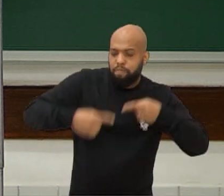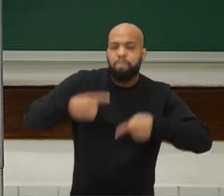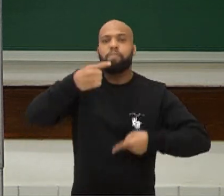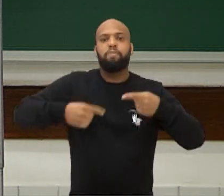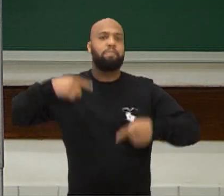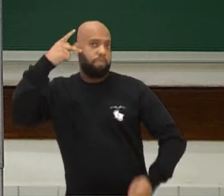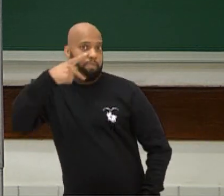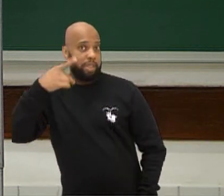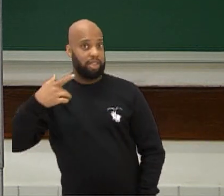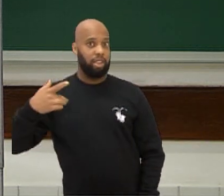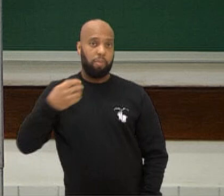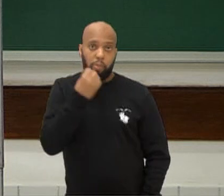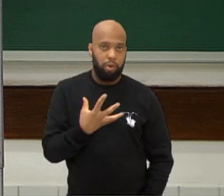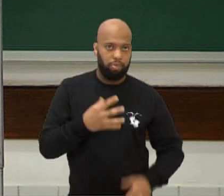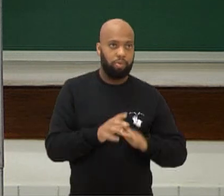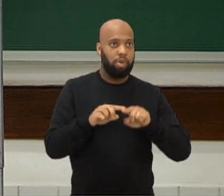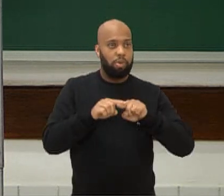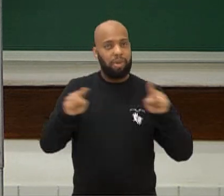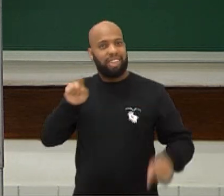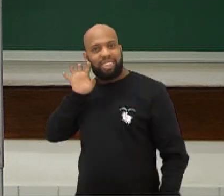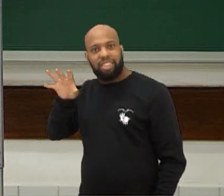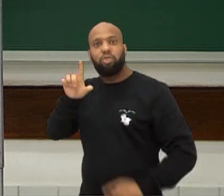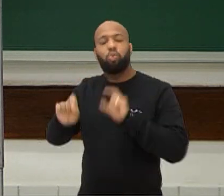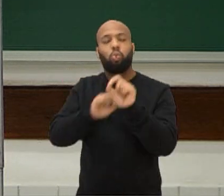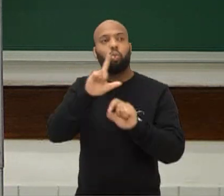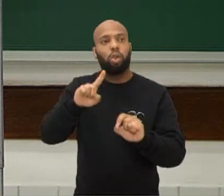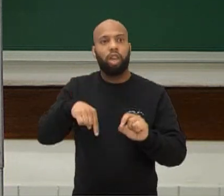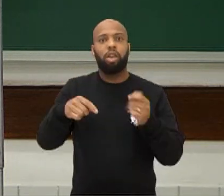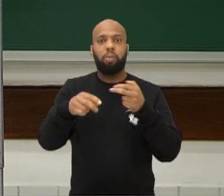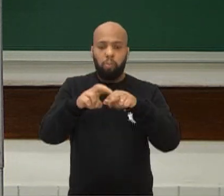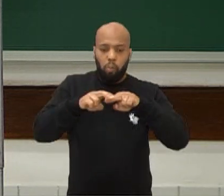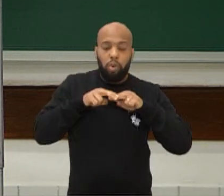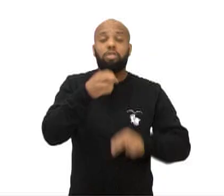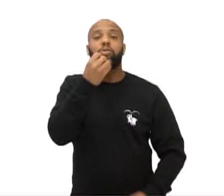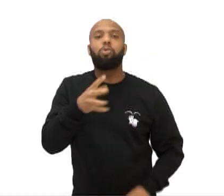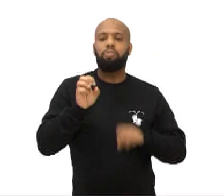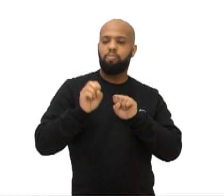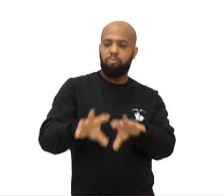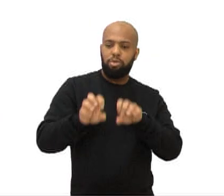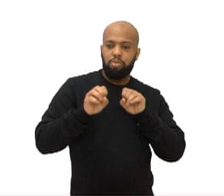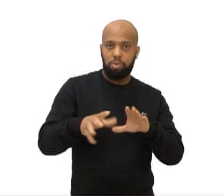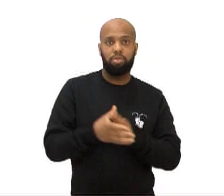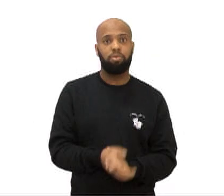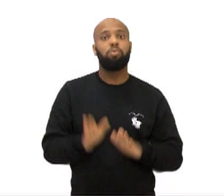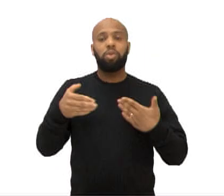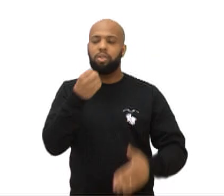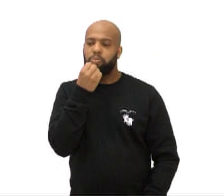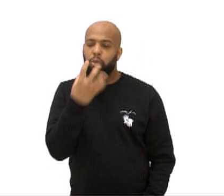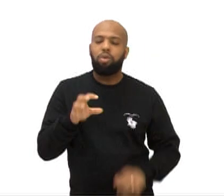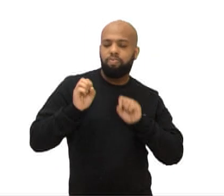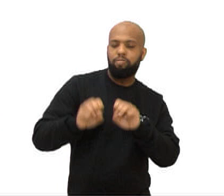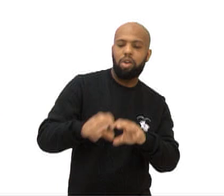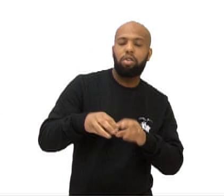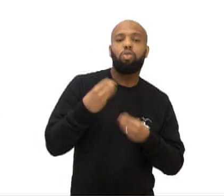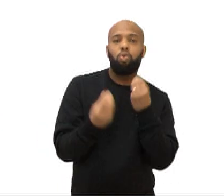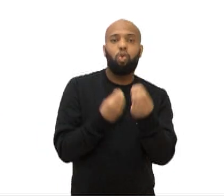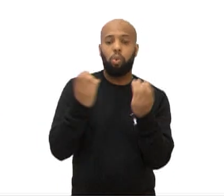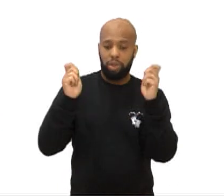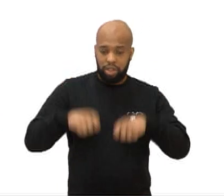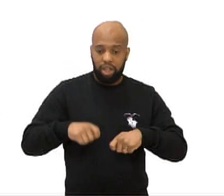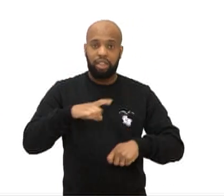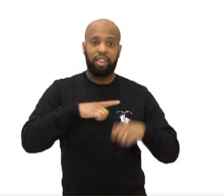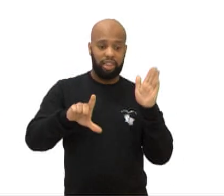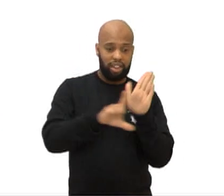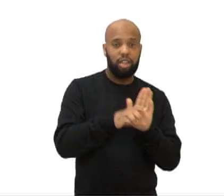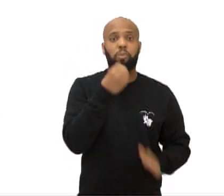saudável. Mas esses são frutos da boa educação. E a boa educação só é possível quando temos